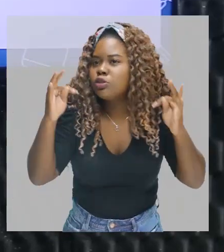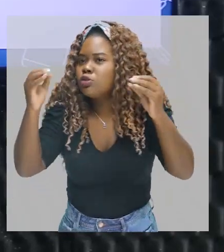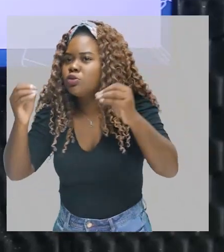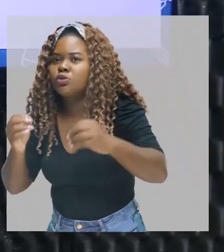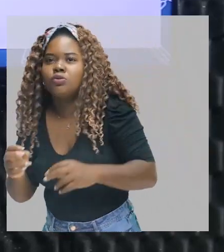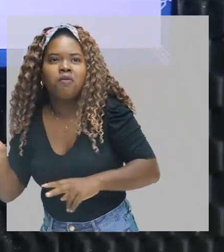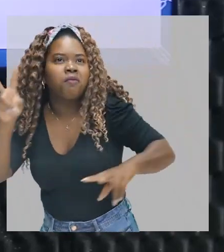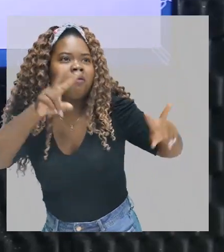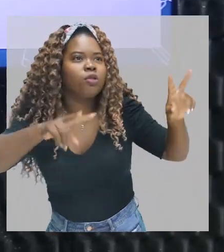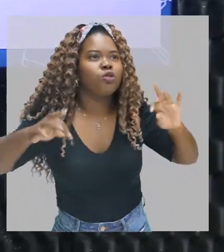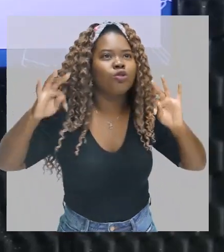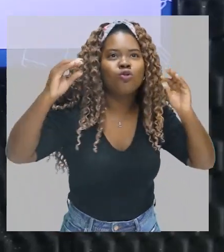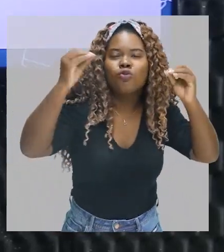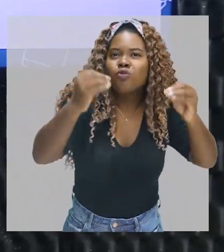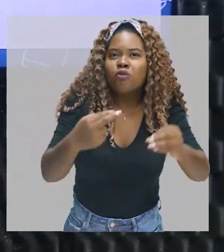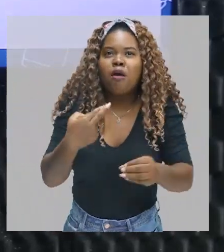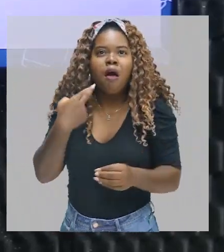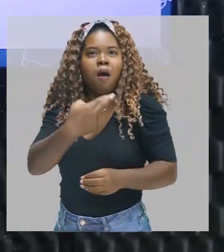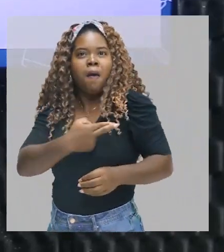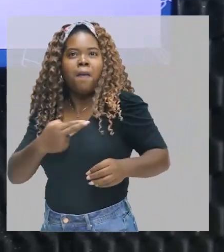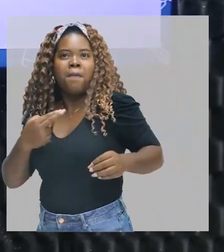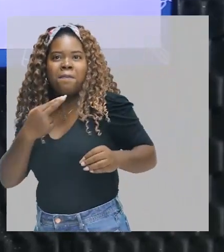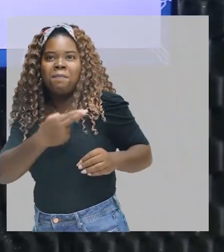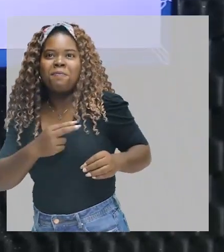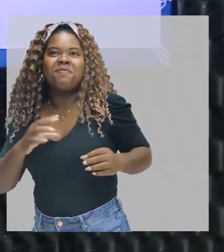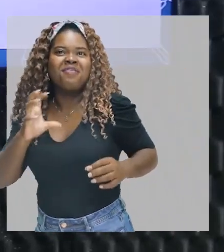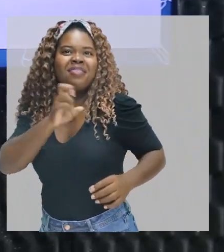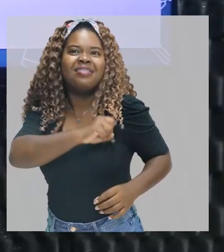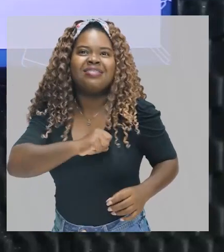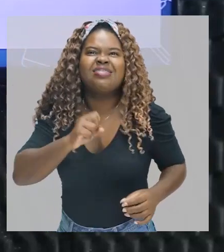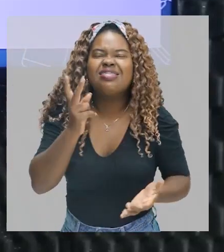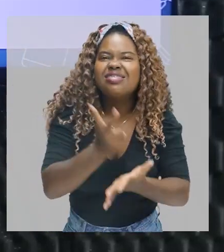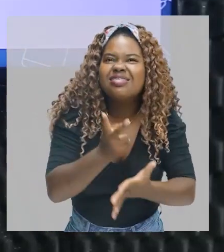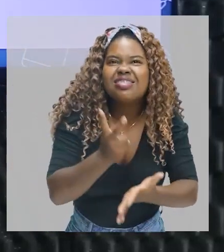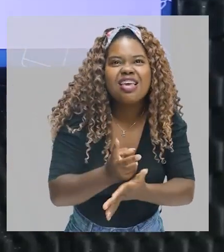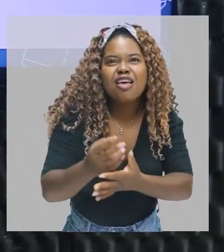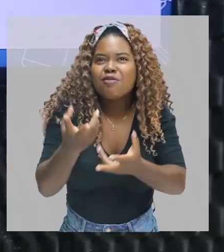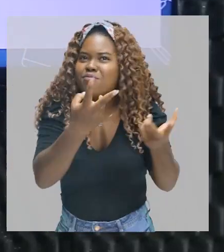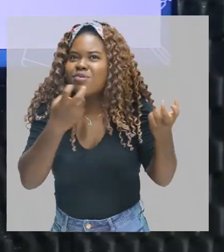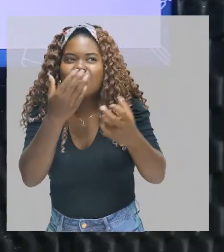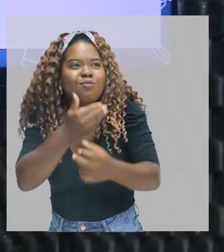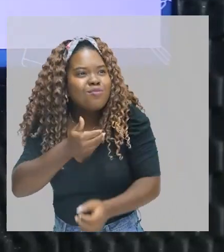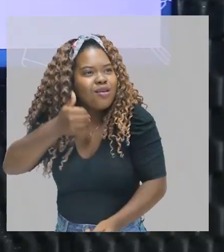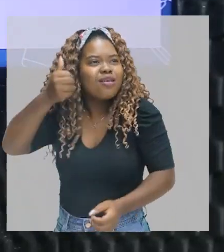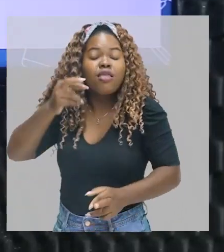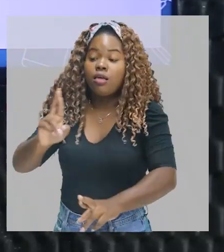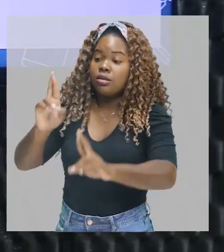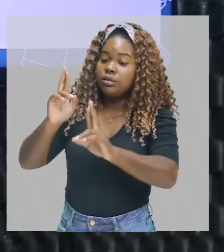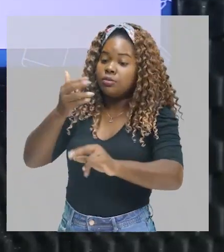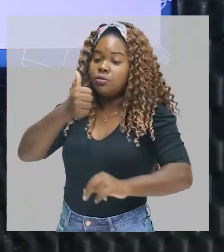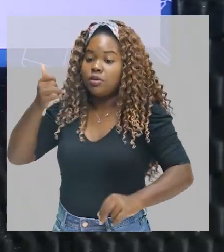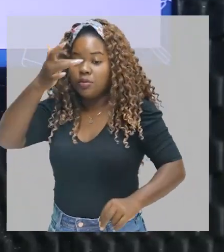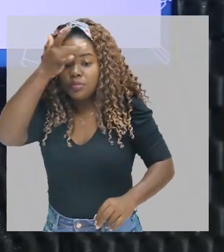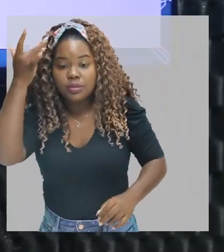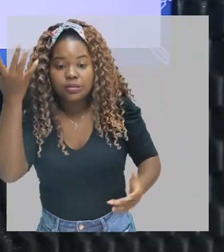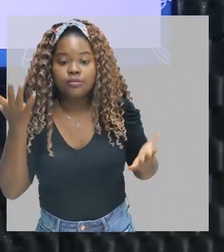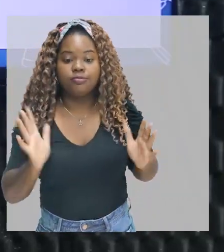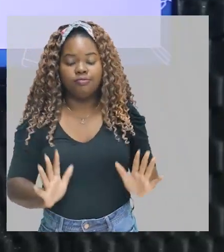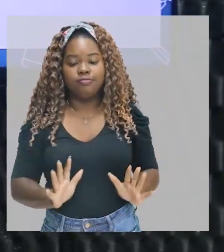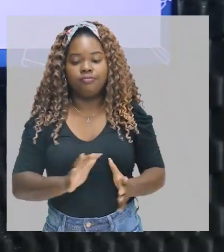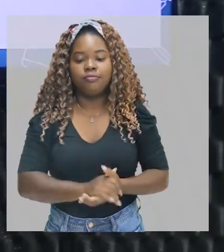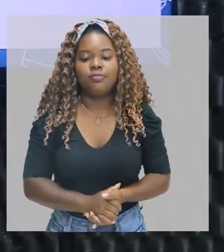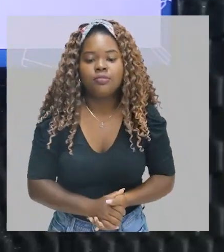tudo romantizado, vê tudo assim, sempre vai querer pegar o melhor, sempre vai esperar o melhor e a pessoa chega na